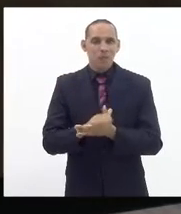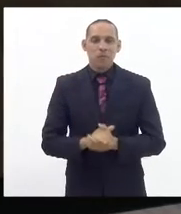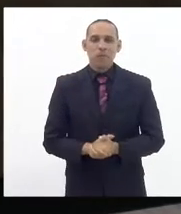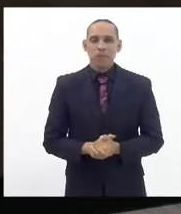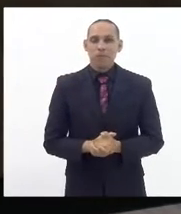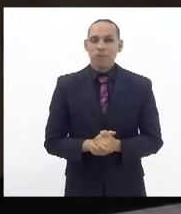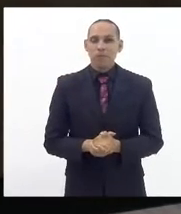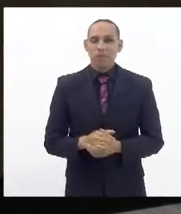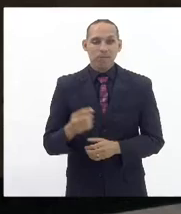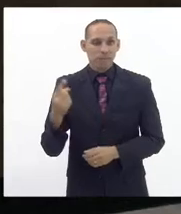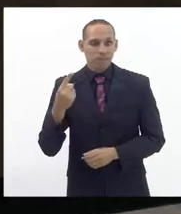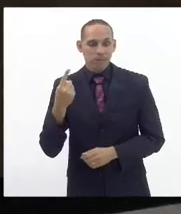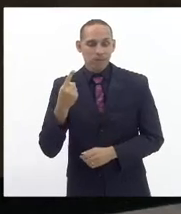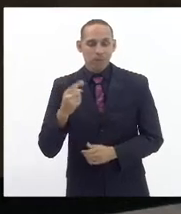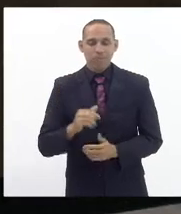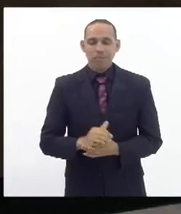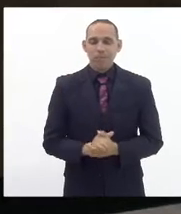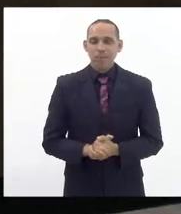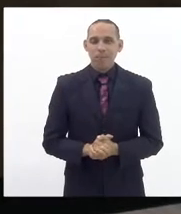Primeiro,